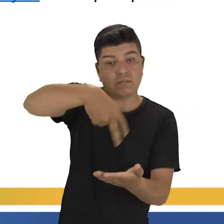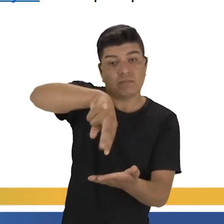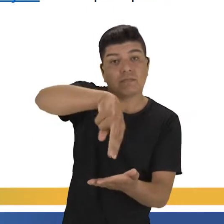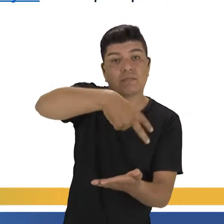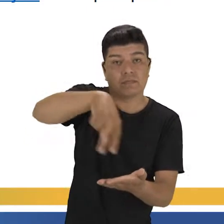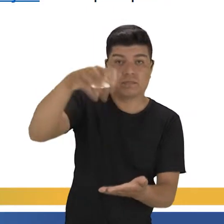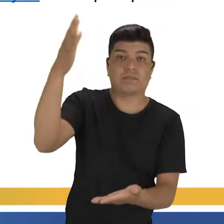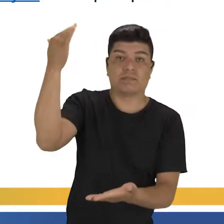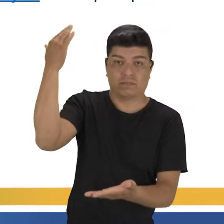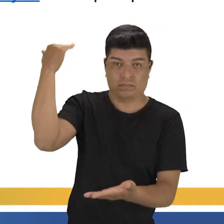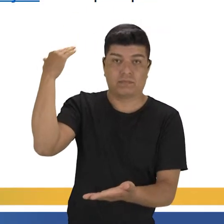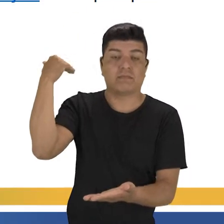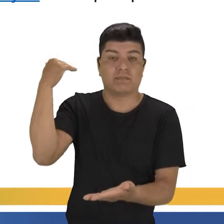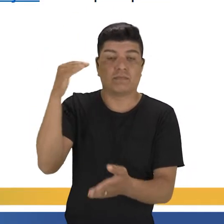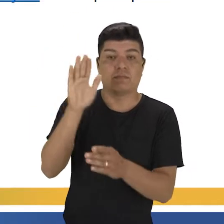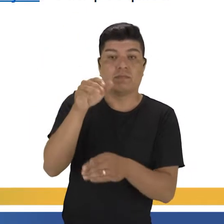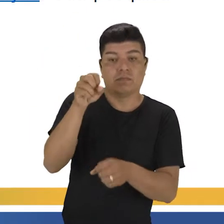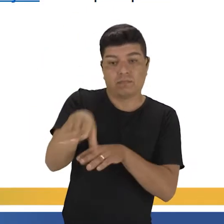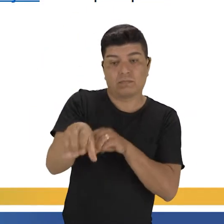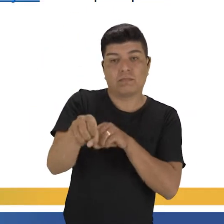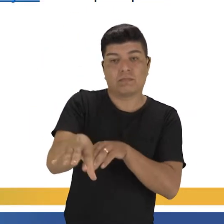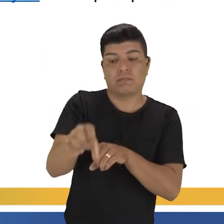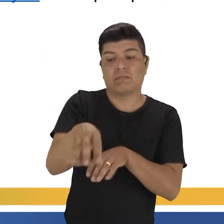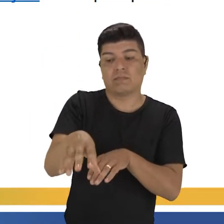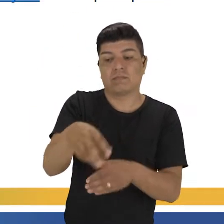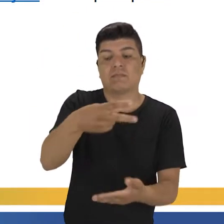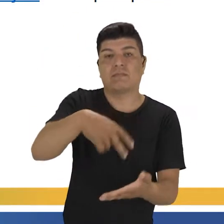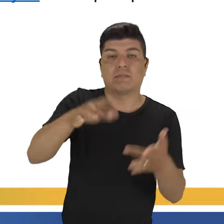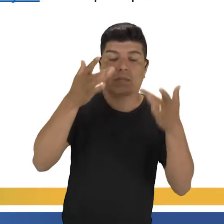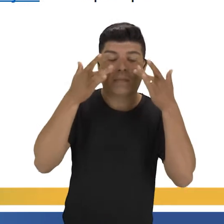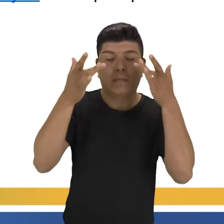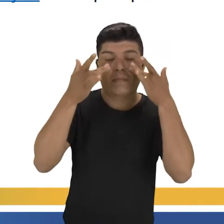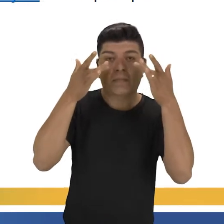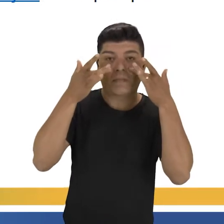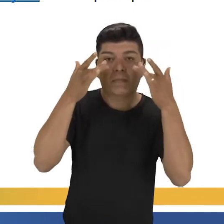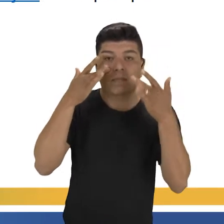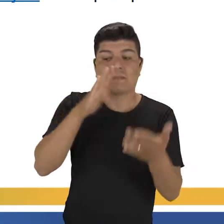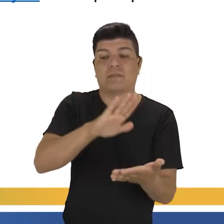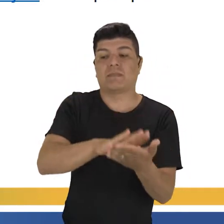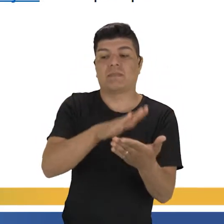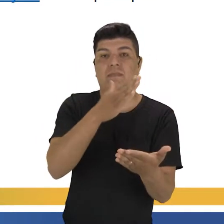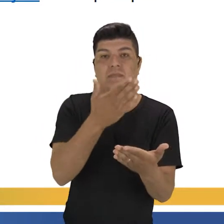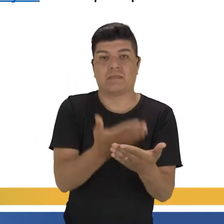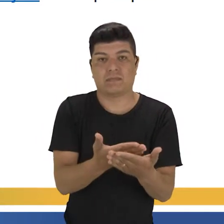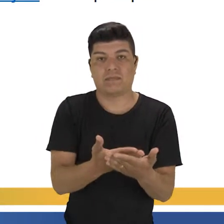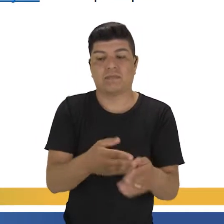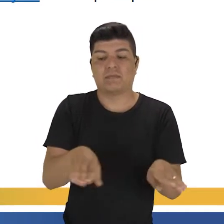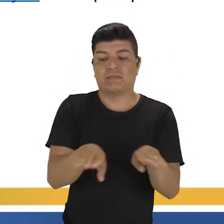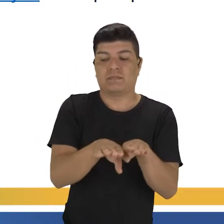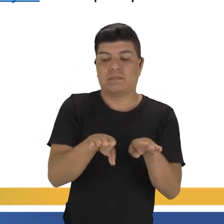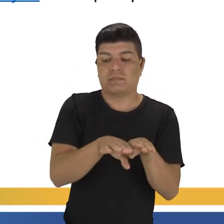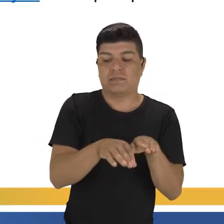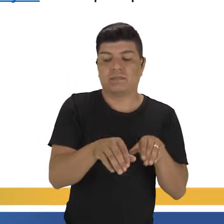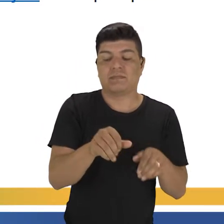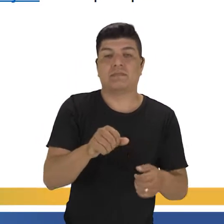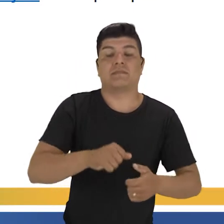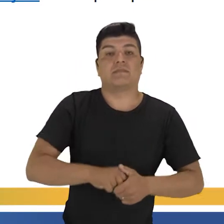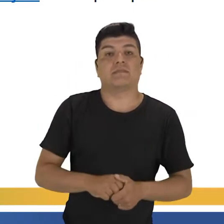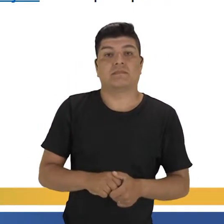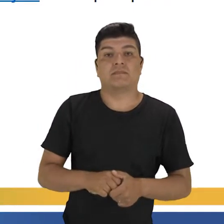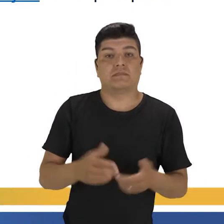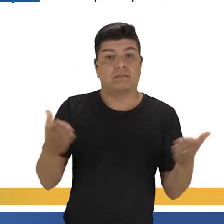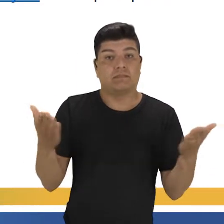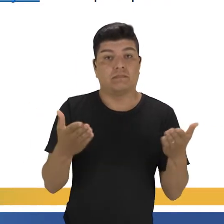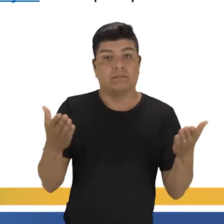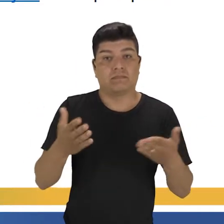dançarino, coreógrafo, teatrólogo, musicólogo, intérprete e considerado na atualidade o